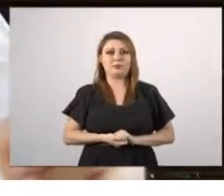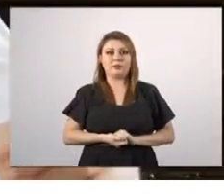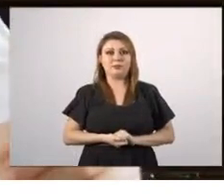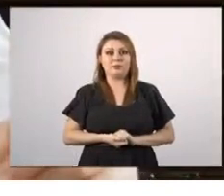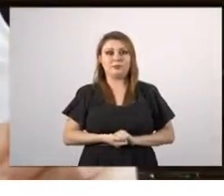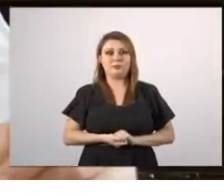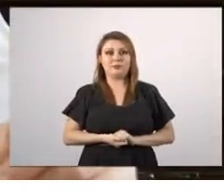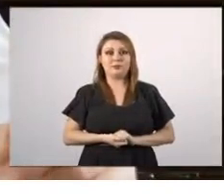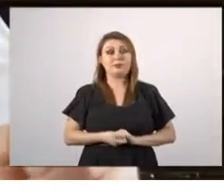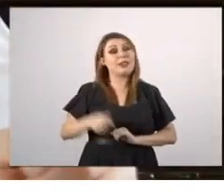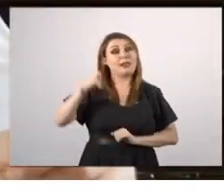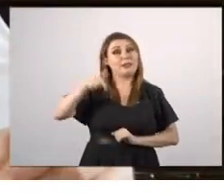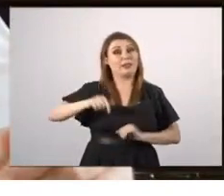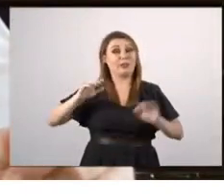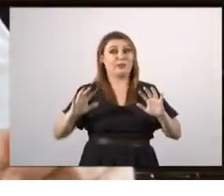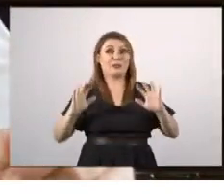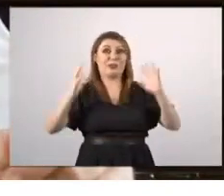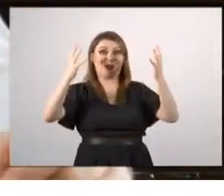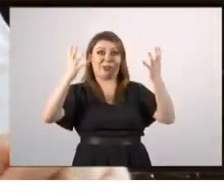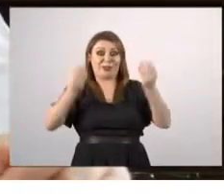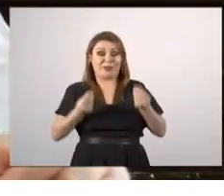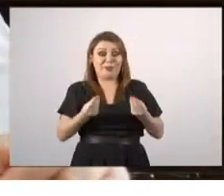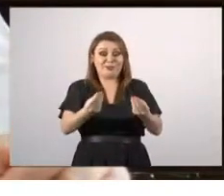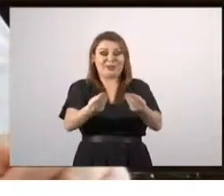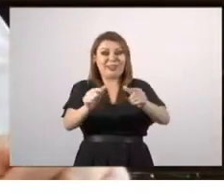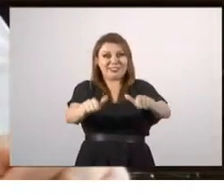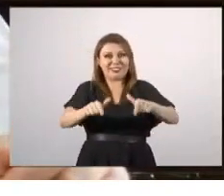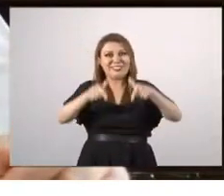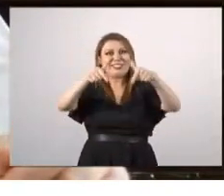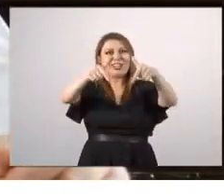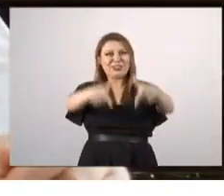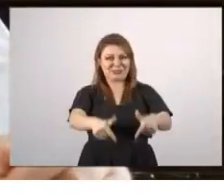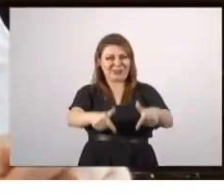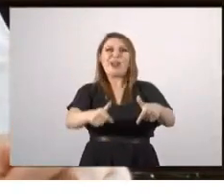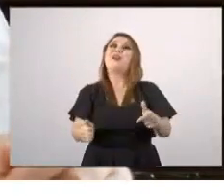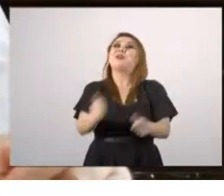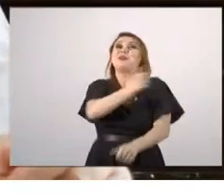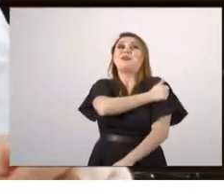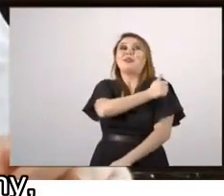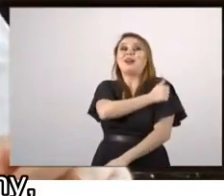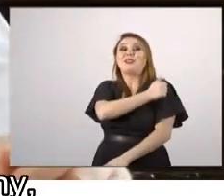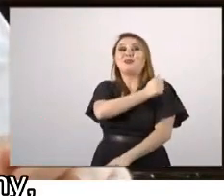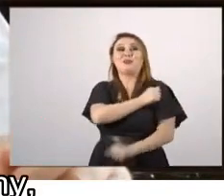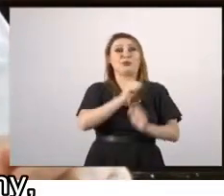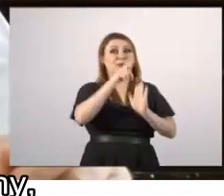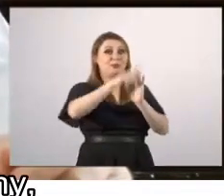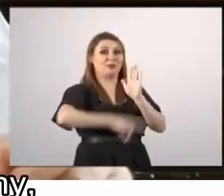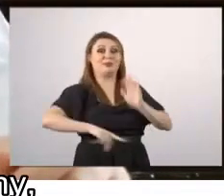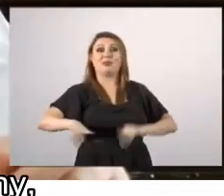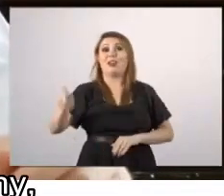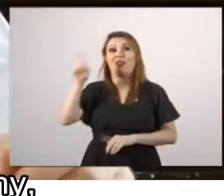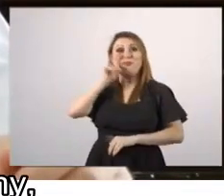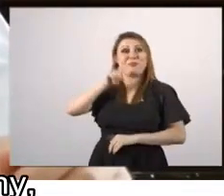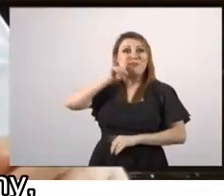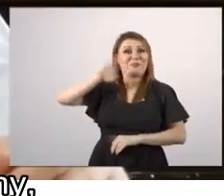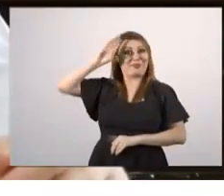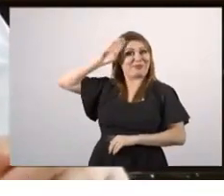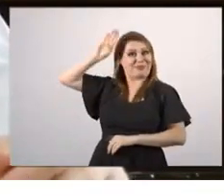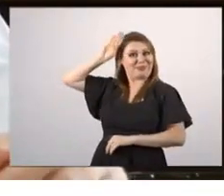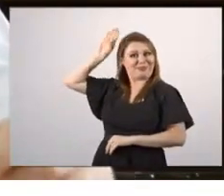Neste evento de certificação de alunos do programa American